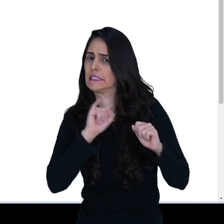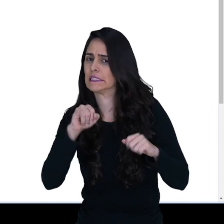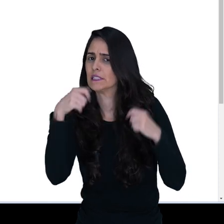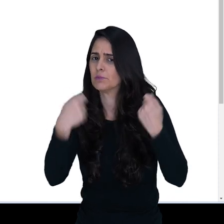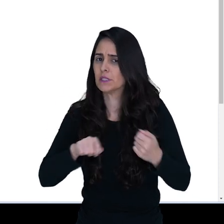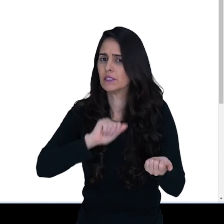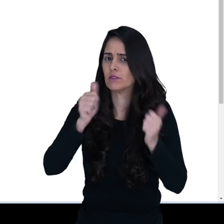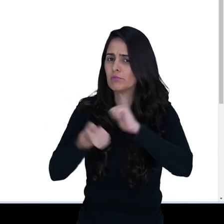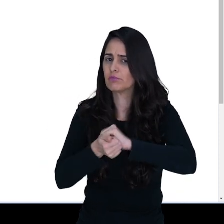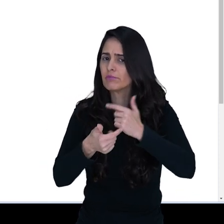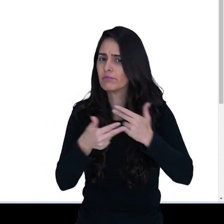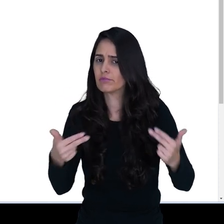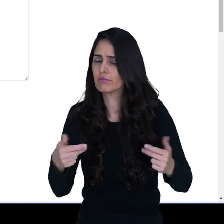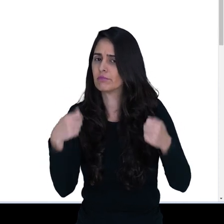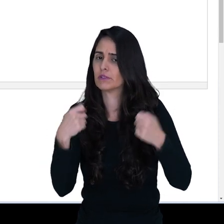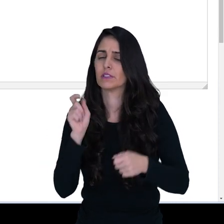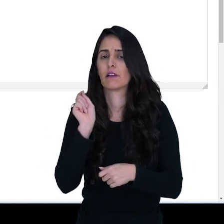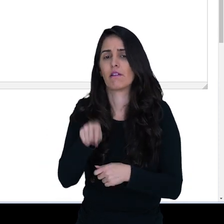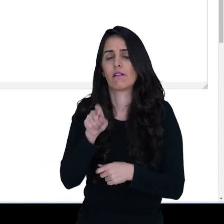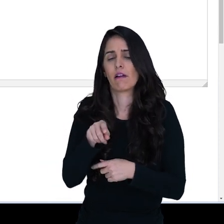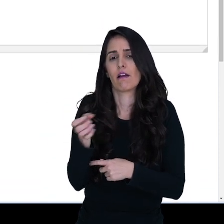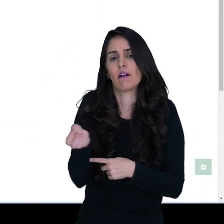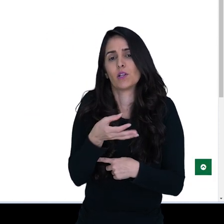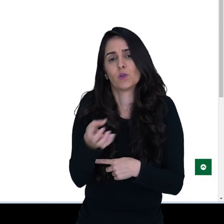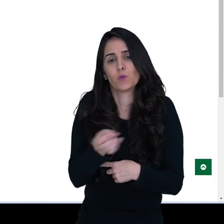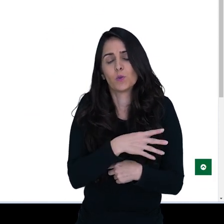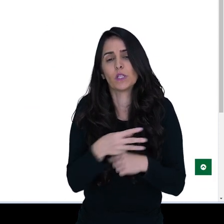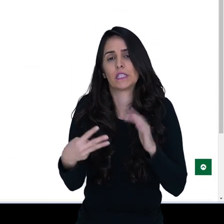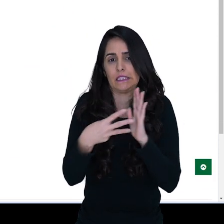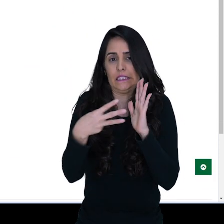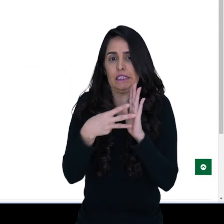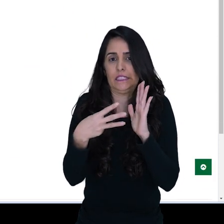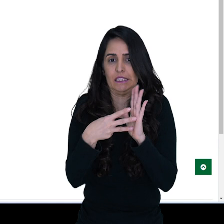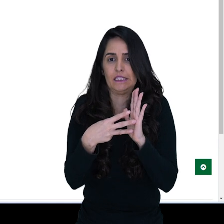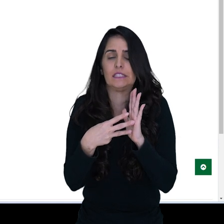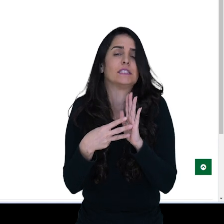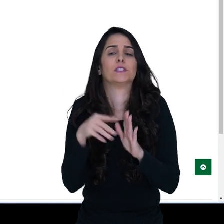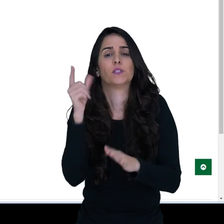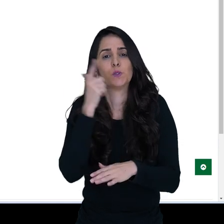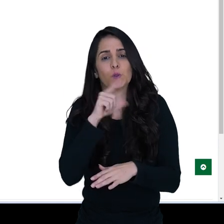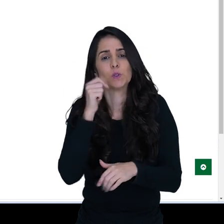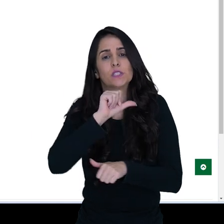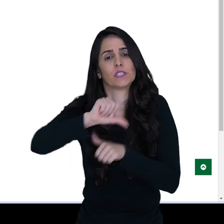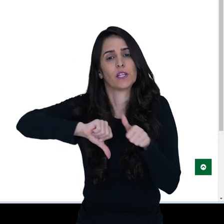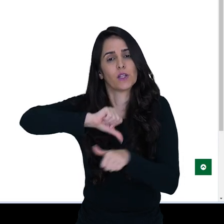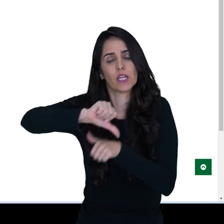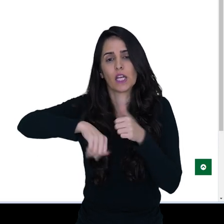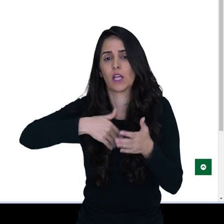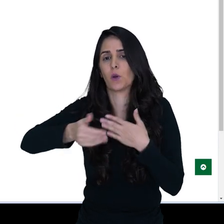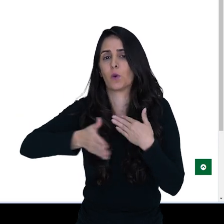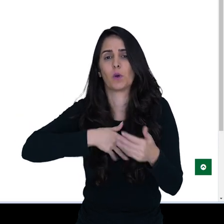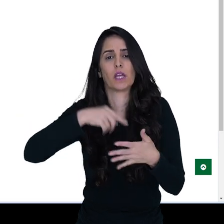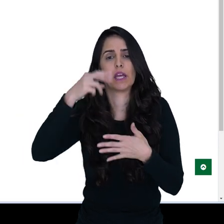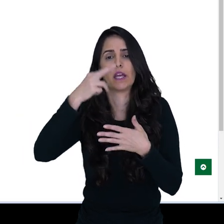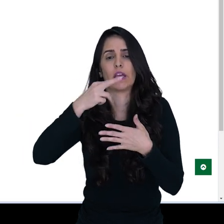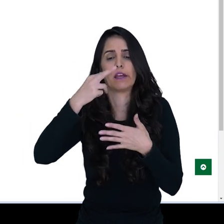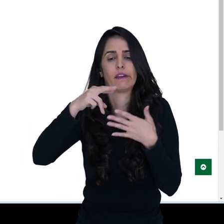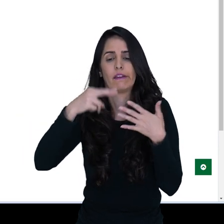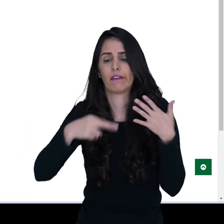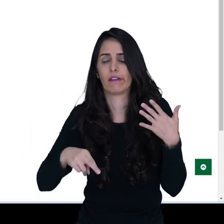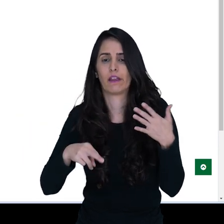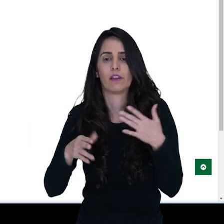se for preciso é só eu clicar aqui em atualizar o formulário E aí eu posso alterar qualquer